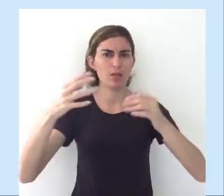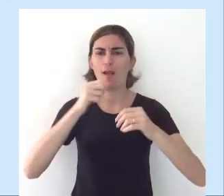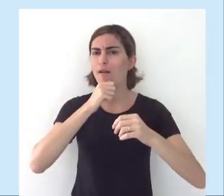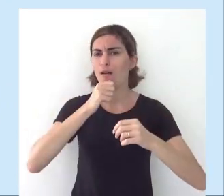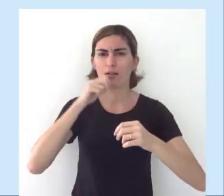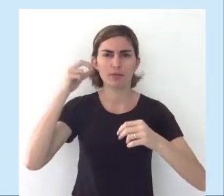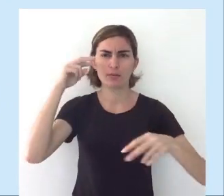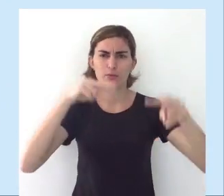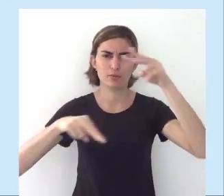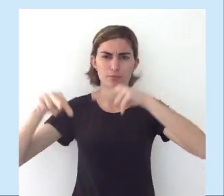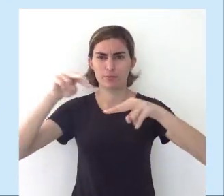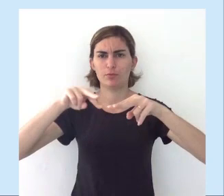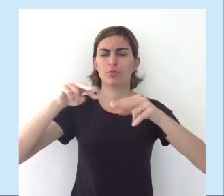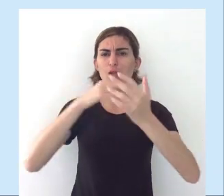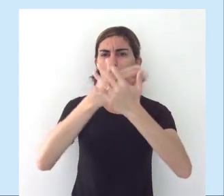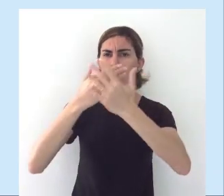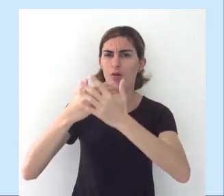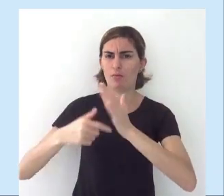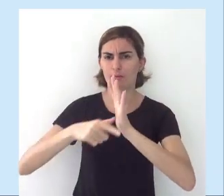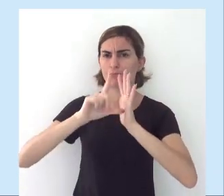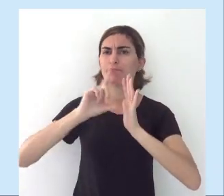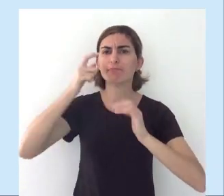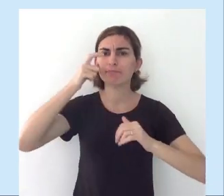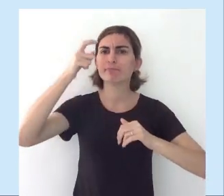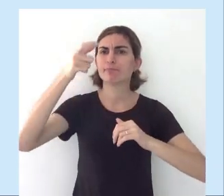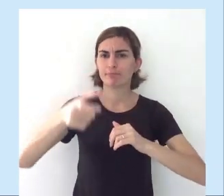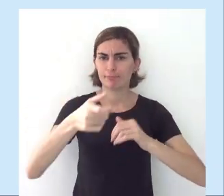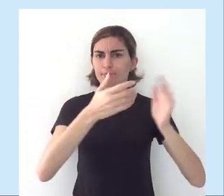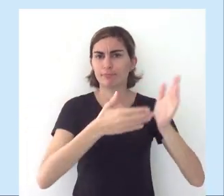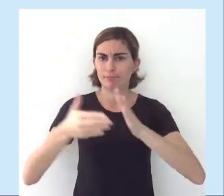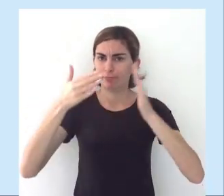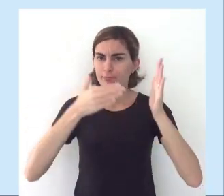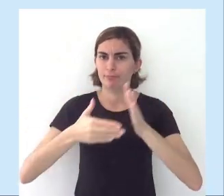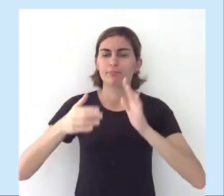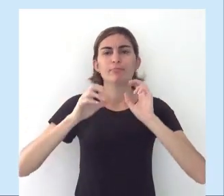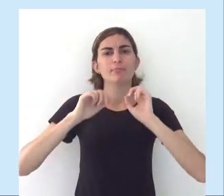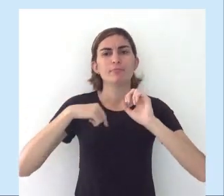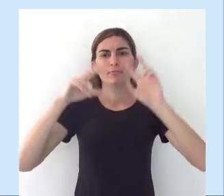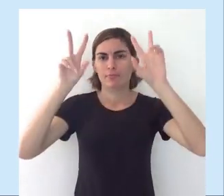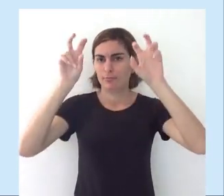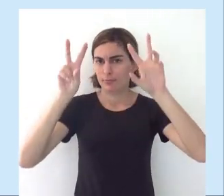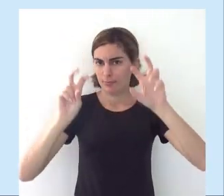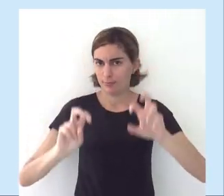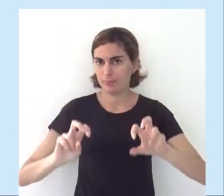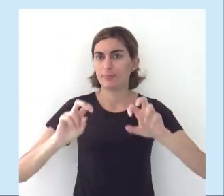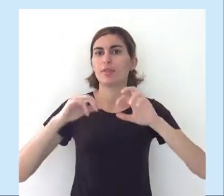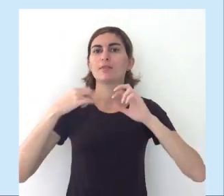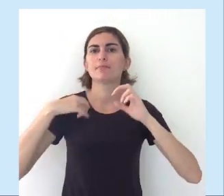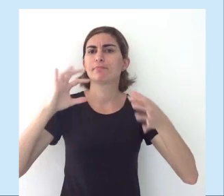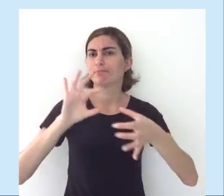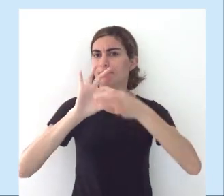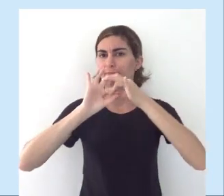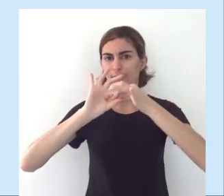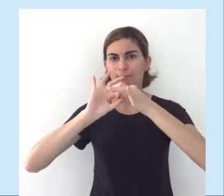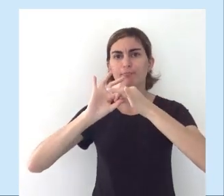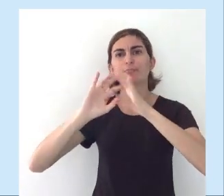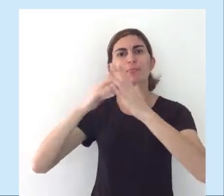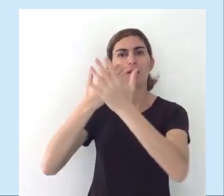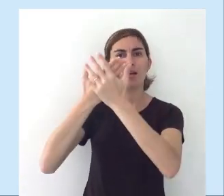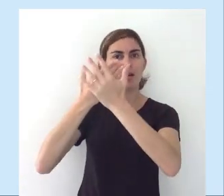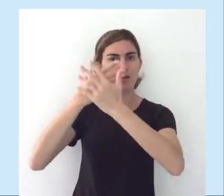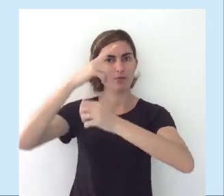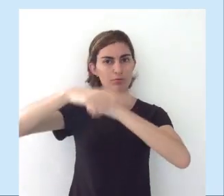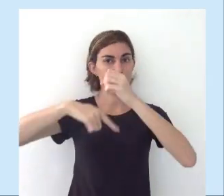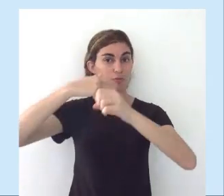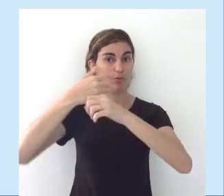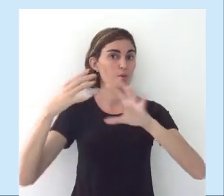não assistiu ainda às aulas anteriores, é interessante que vocês assistam, porque esses temas eles são interligados e